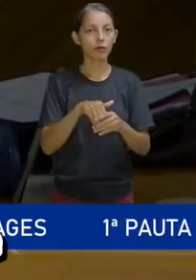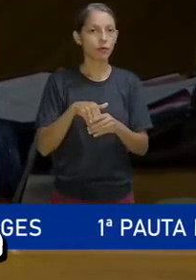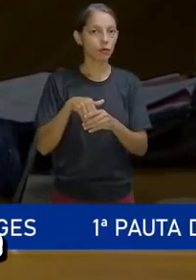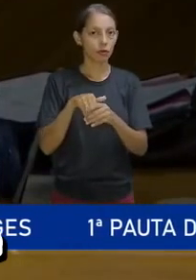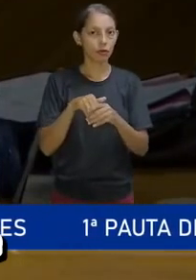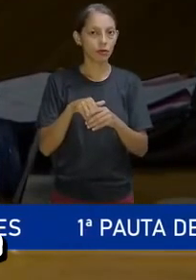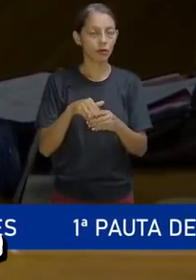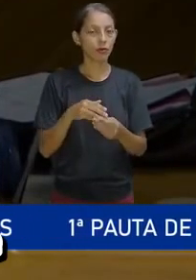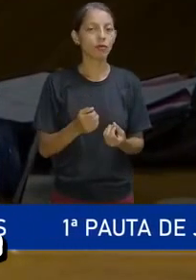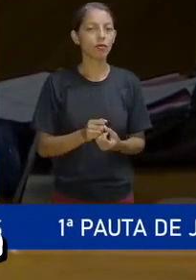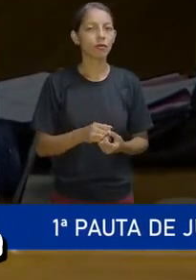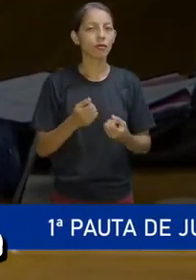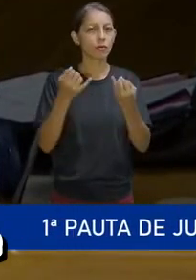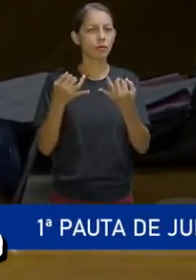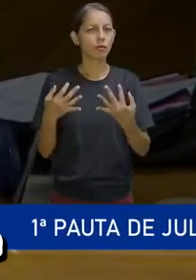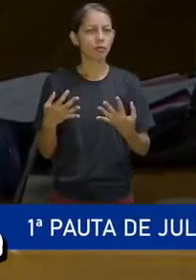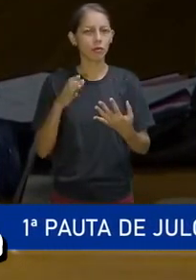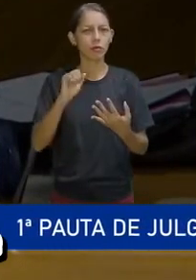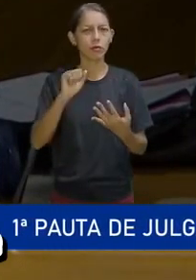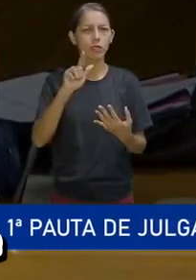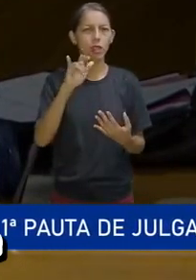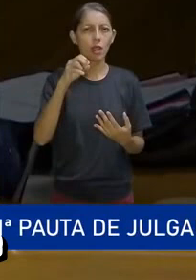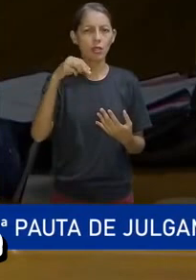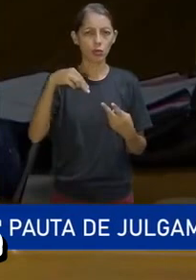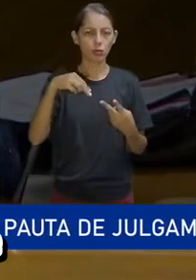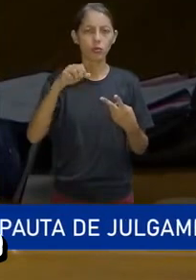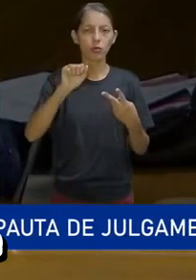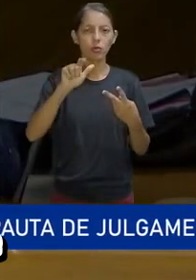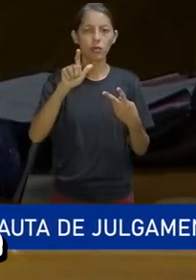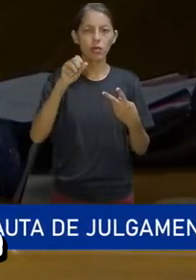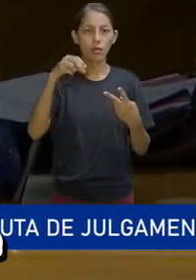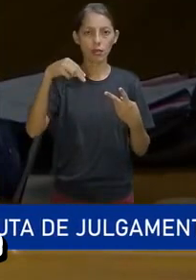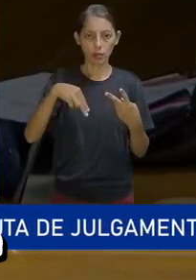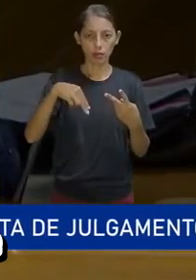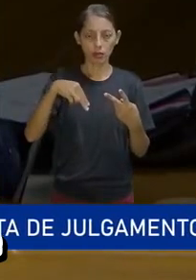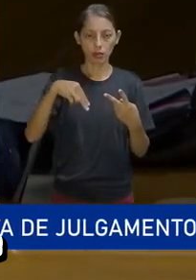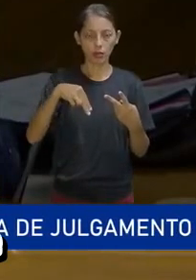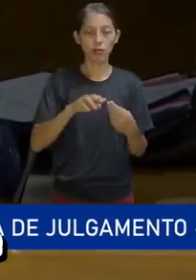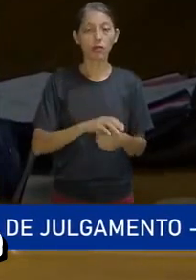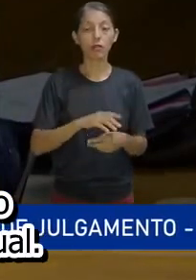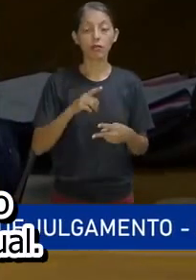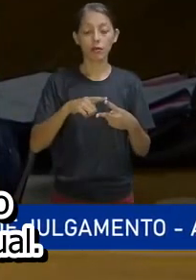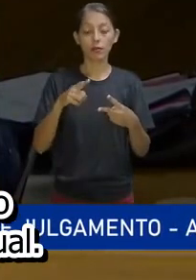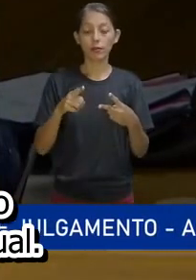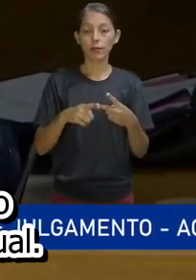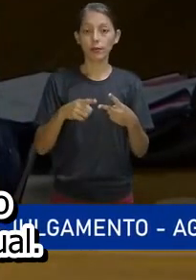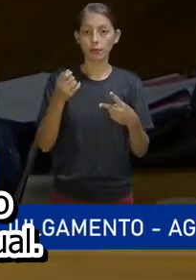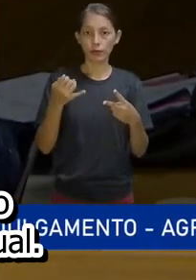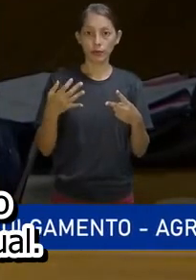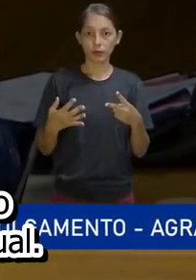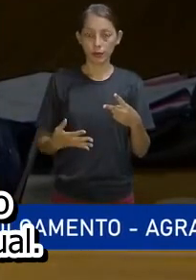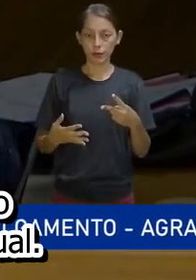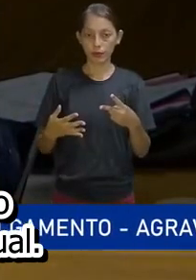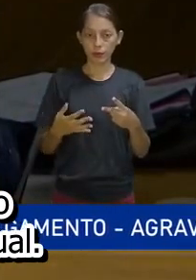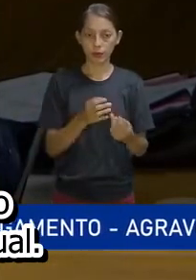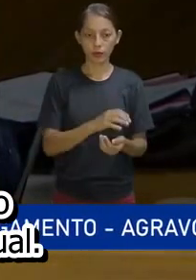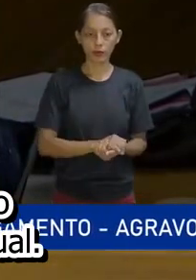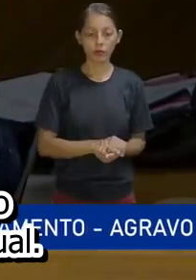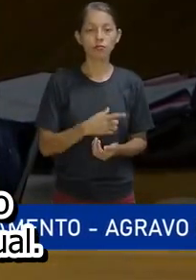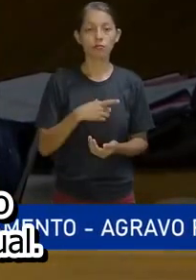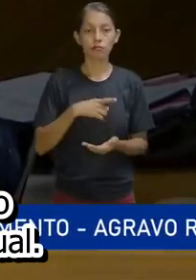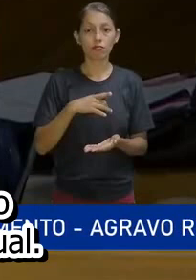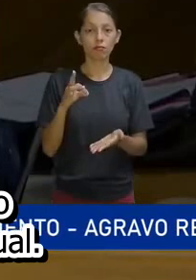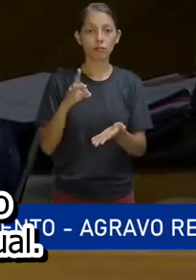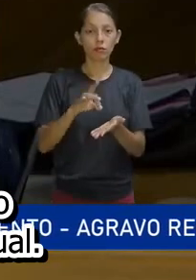contrarrazões ao agravo interposto por Carlisson, Alain Patrick suscitou preliminarmente a ilegitimidade